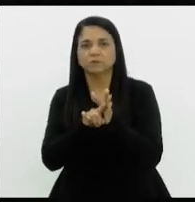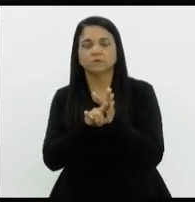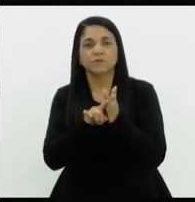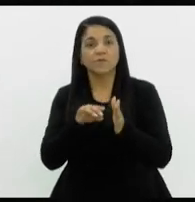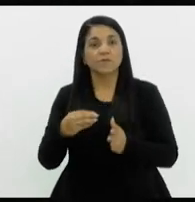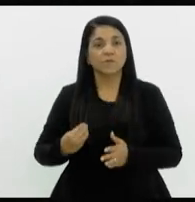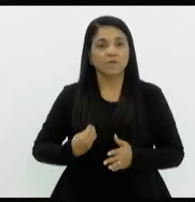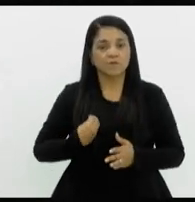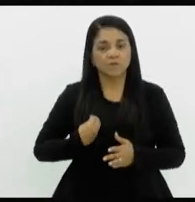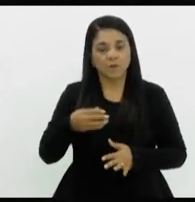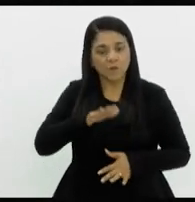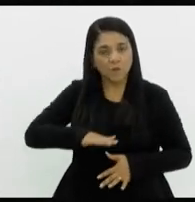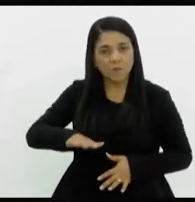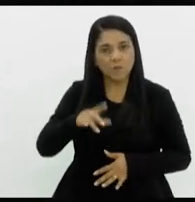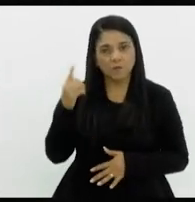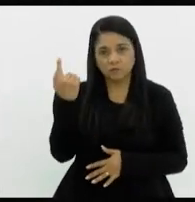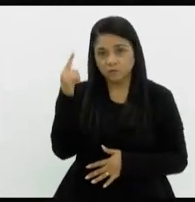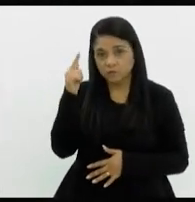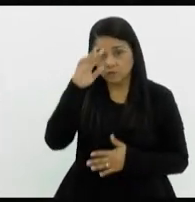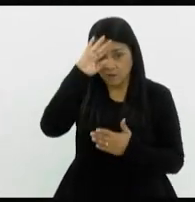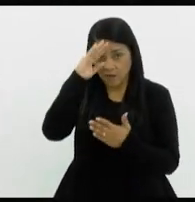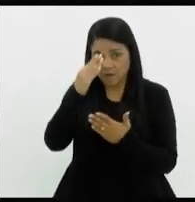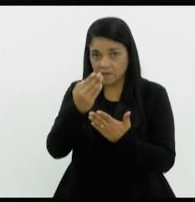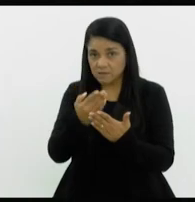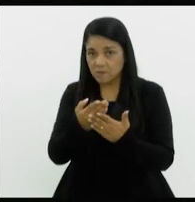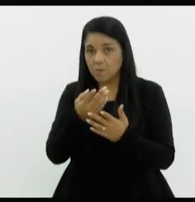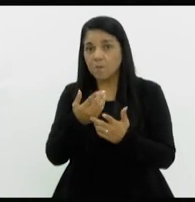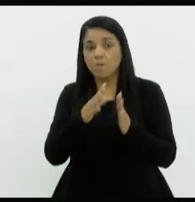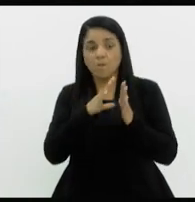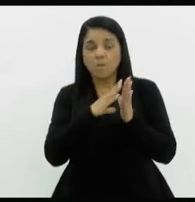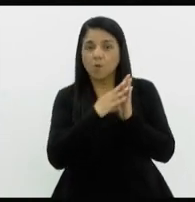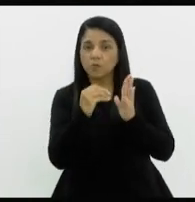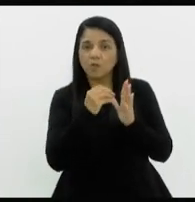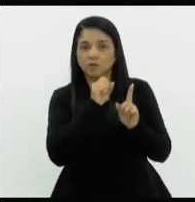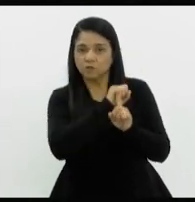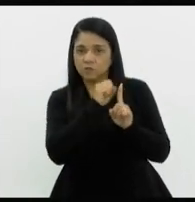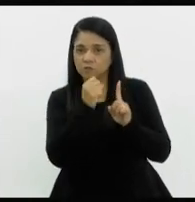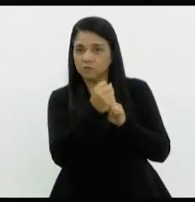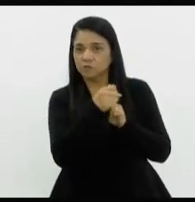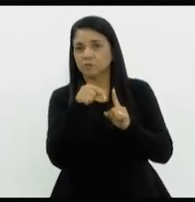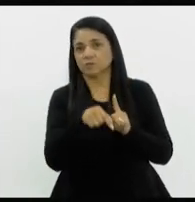espaço geográfico, para nós que acreditamos num outro modelo de sociedade, o